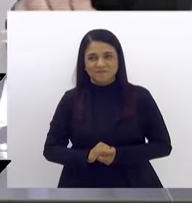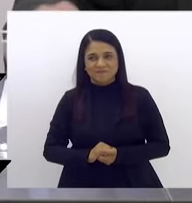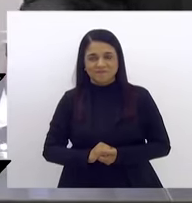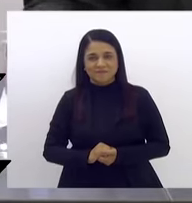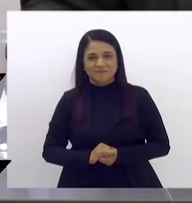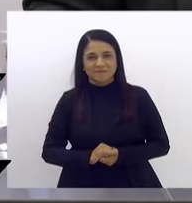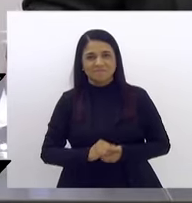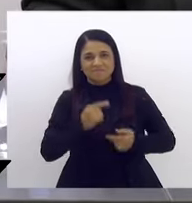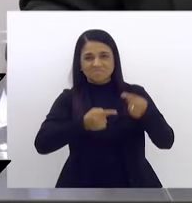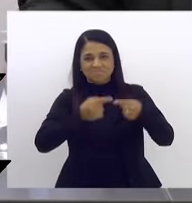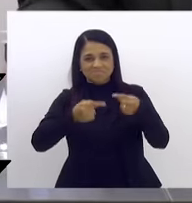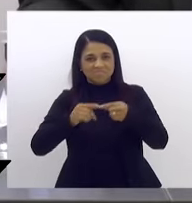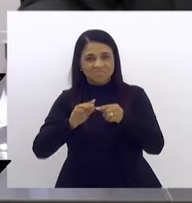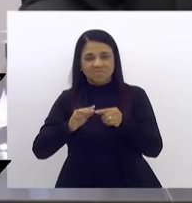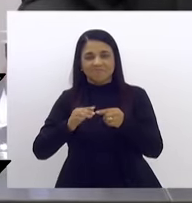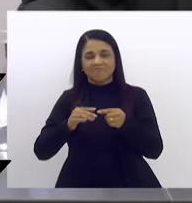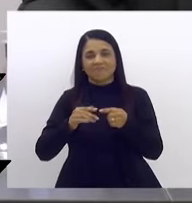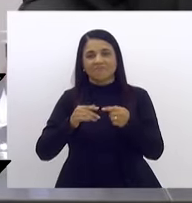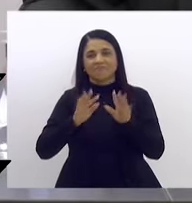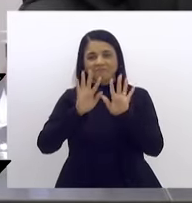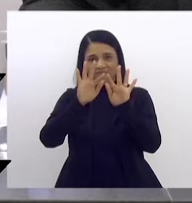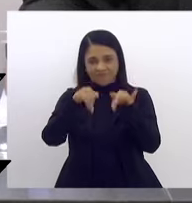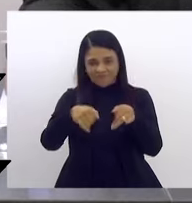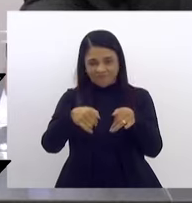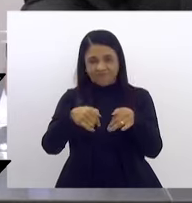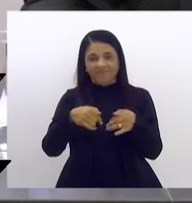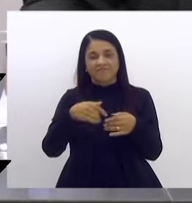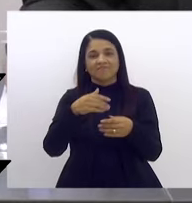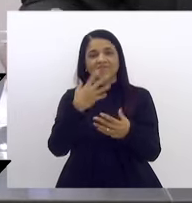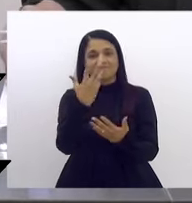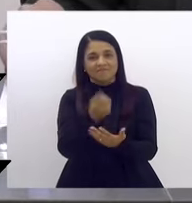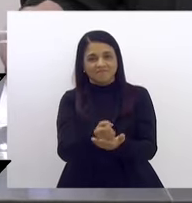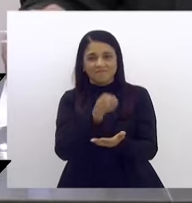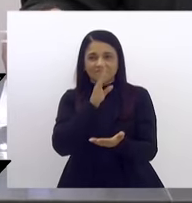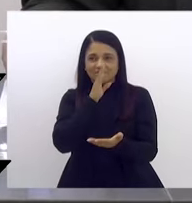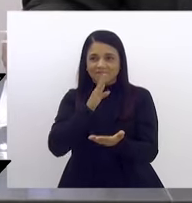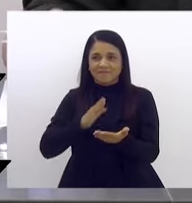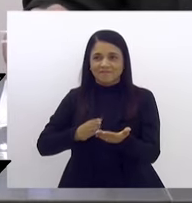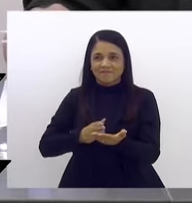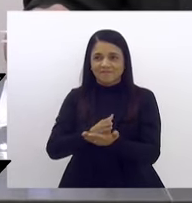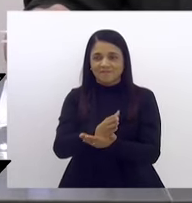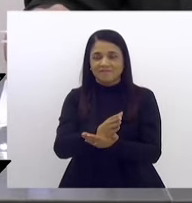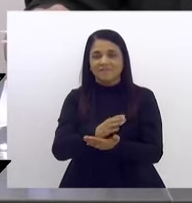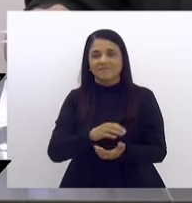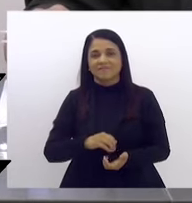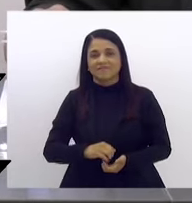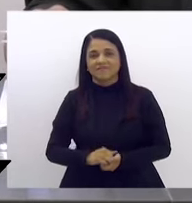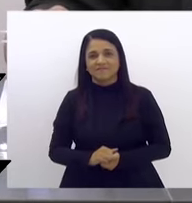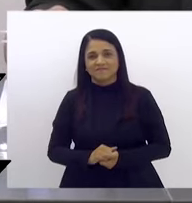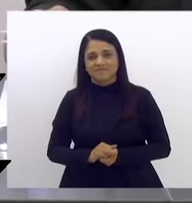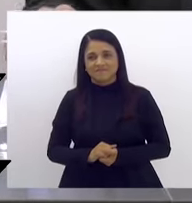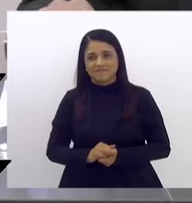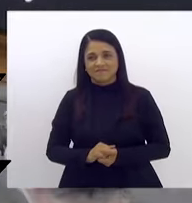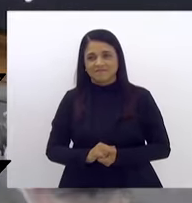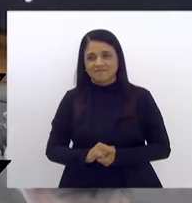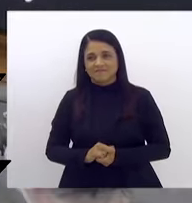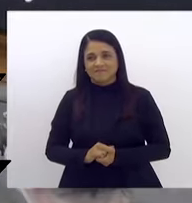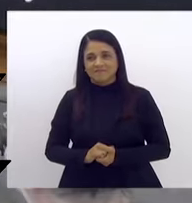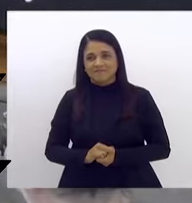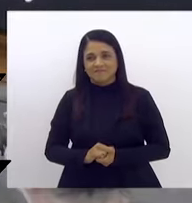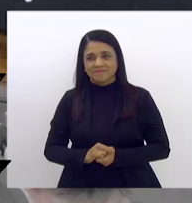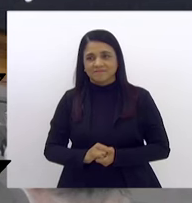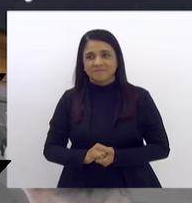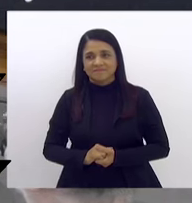outo senhores que a prova permane Como estão aprovado apareceu a Margarida não tem